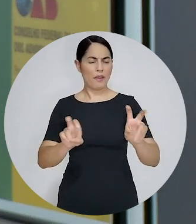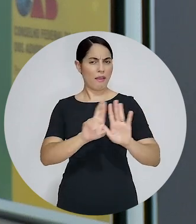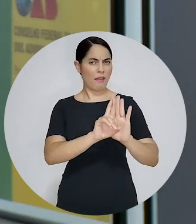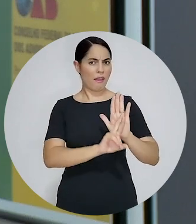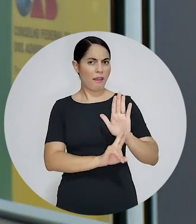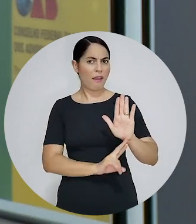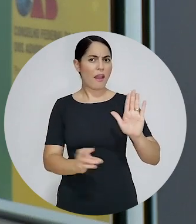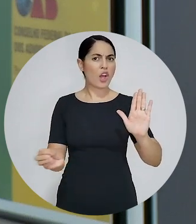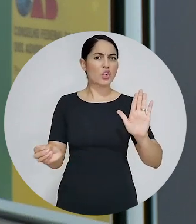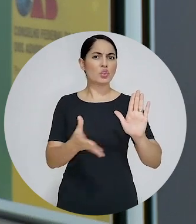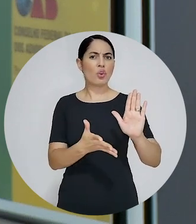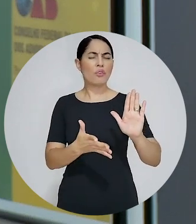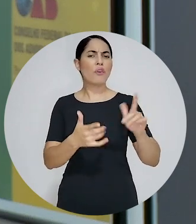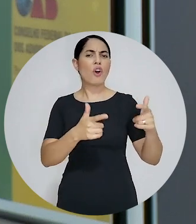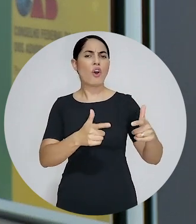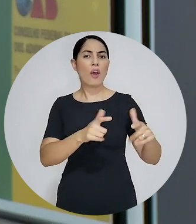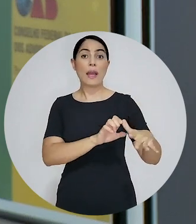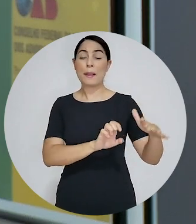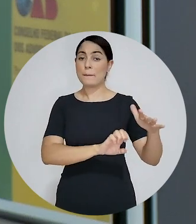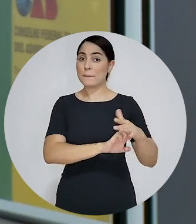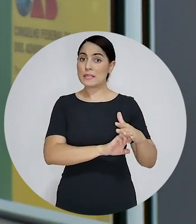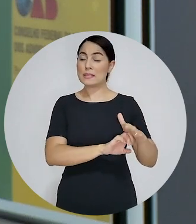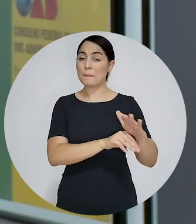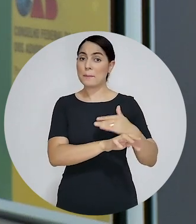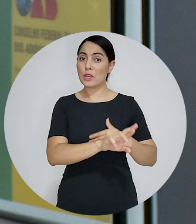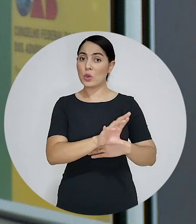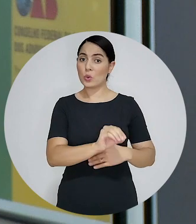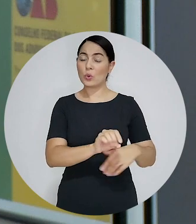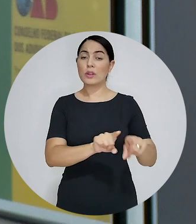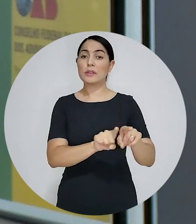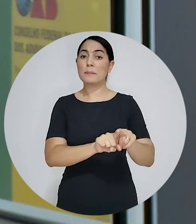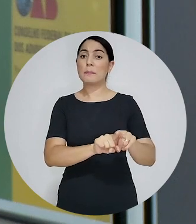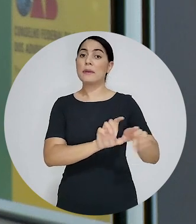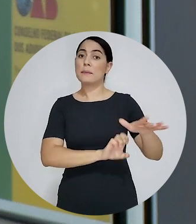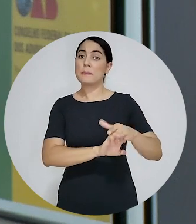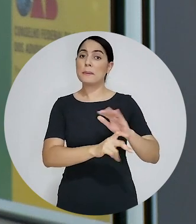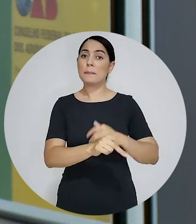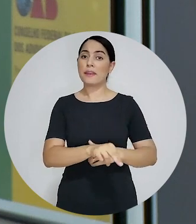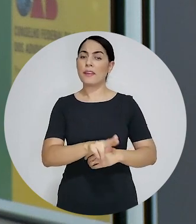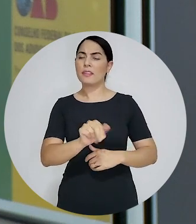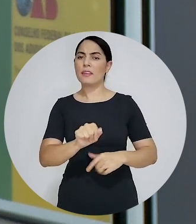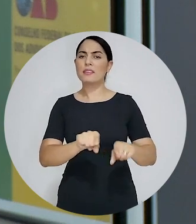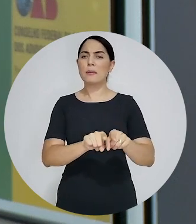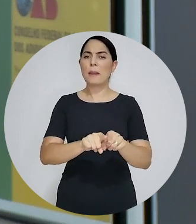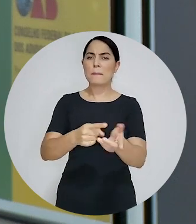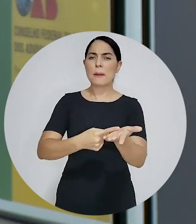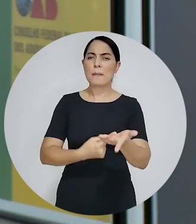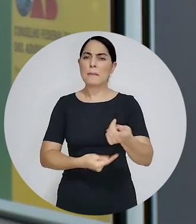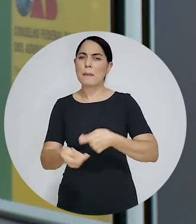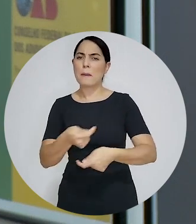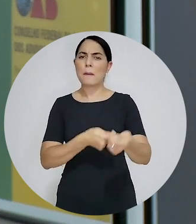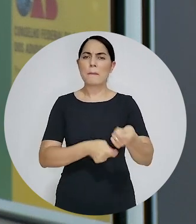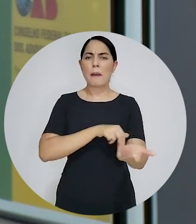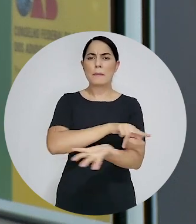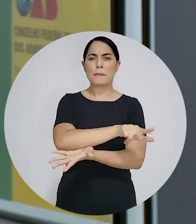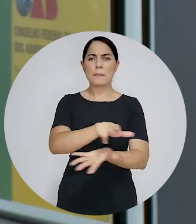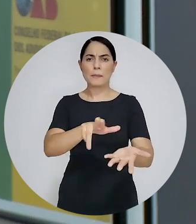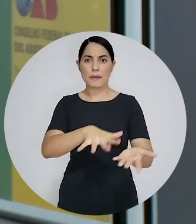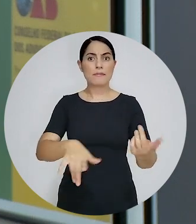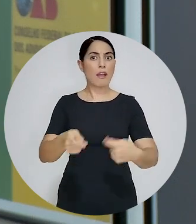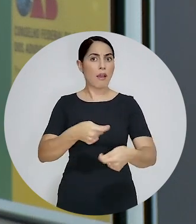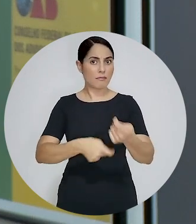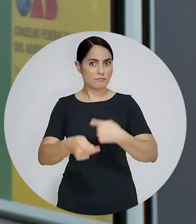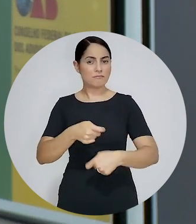Dados, debater a aplicação da nova norma no âmbito das micro e pequenas empresas, nas relações de consumo e em